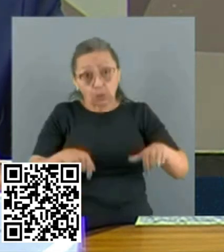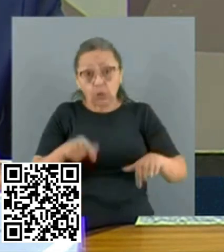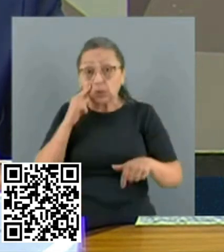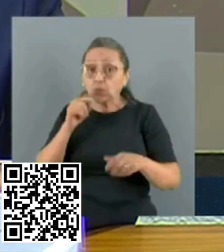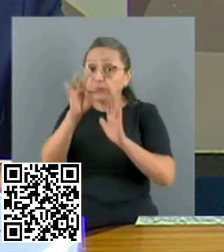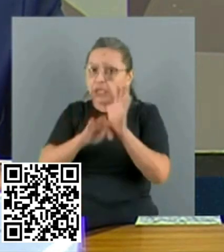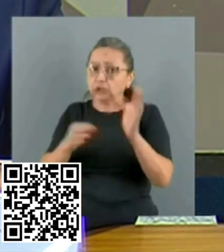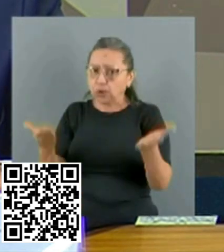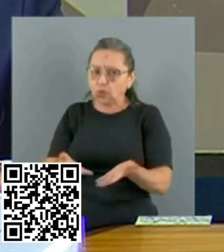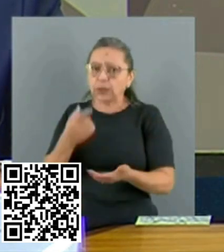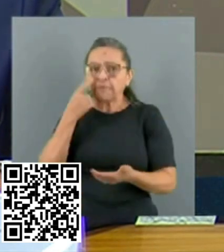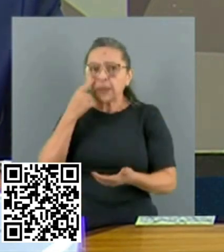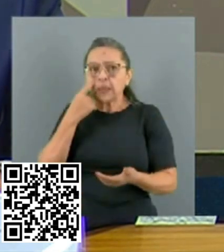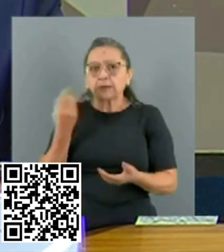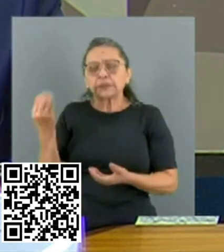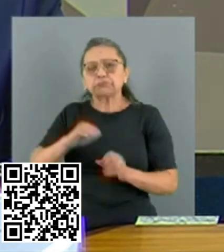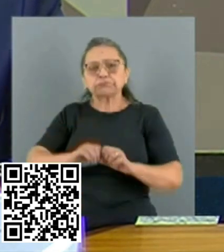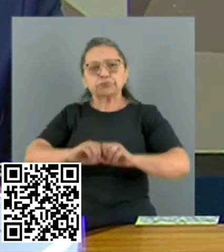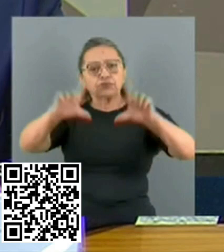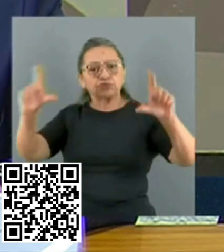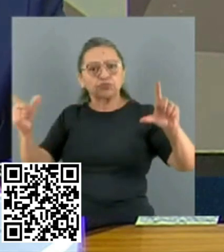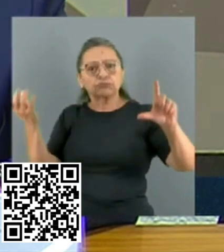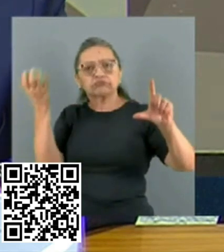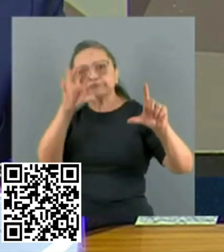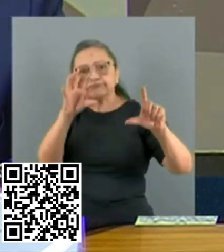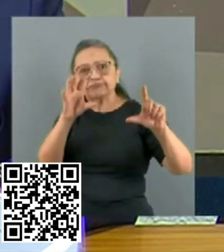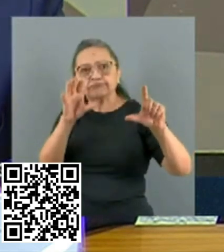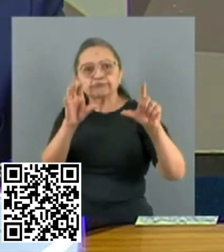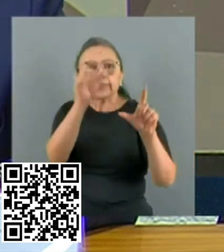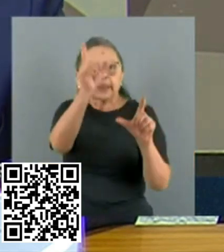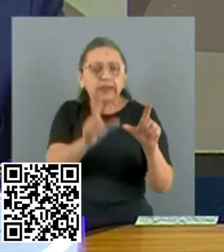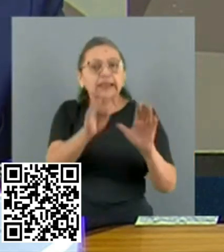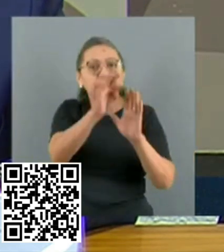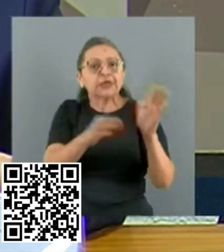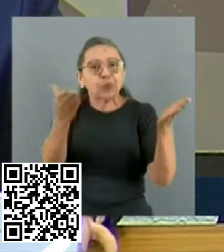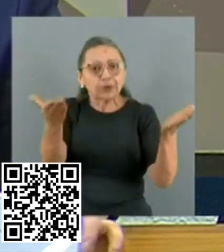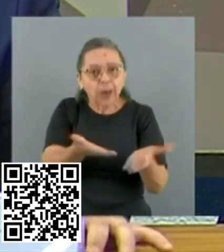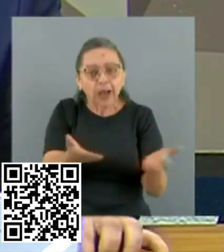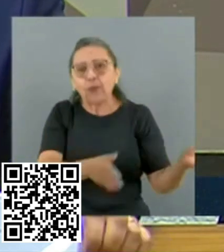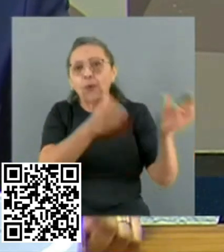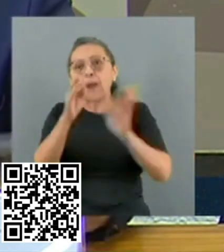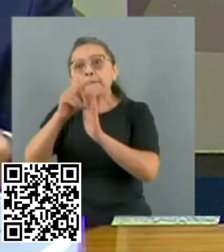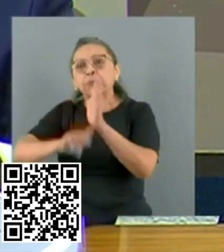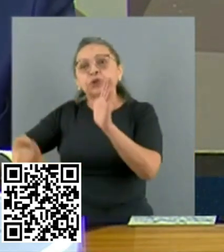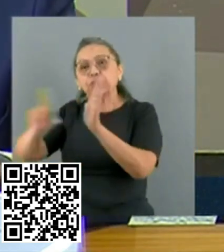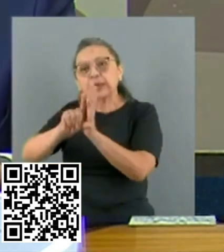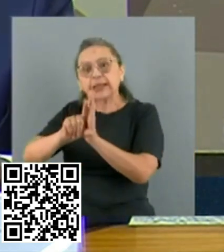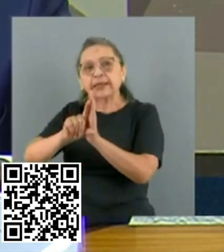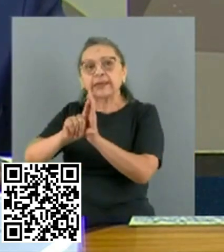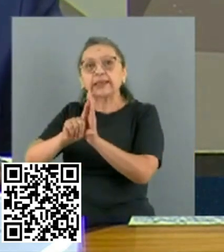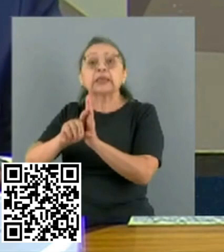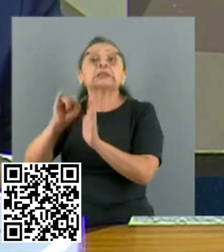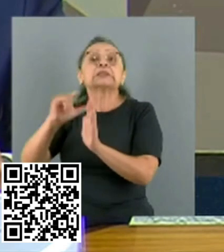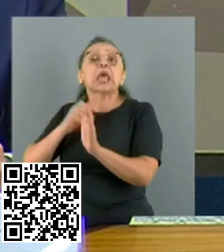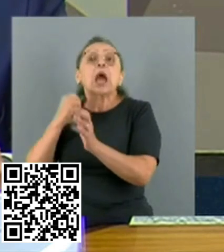atual, colocar num quadrinho assim, redação atual, projetos de lei, se tem algum projeto de lei que